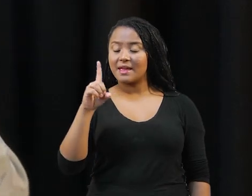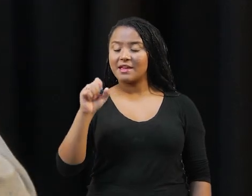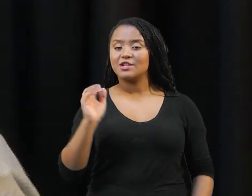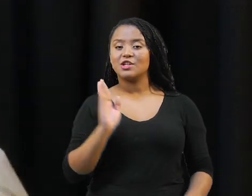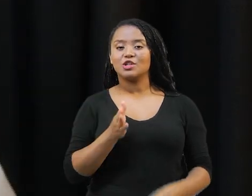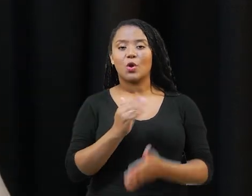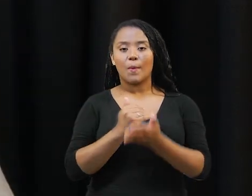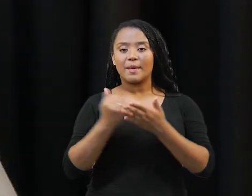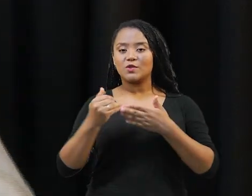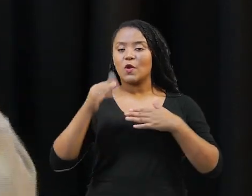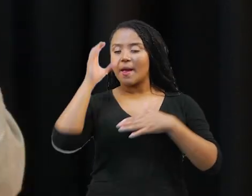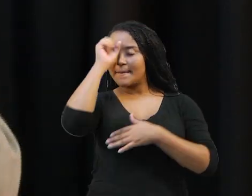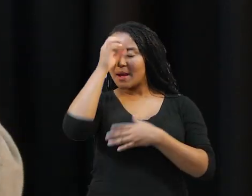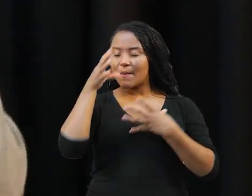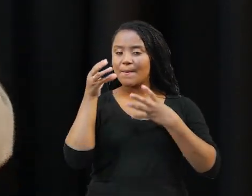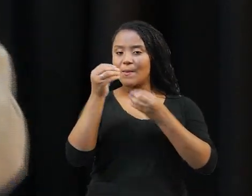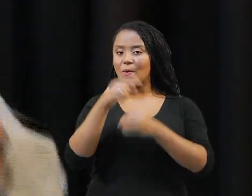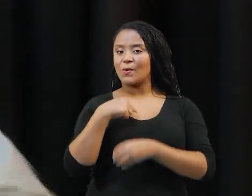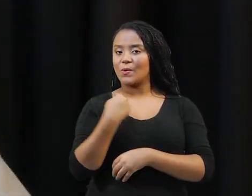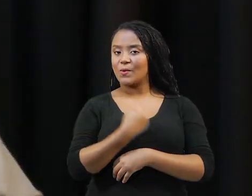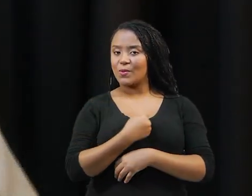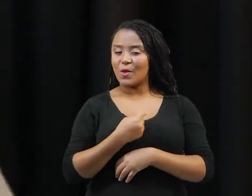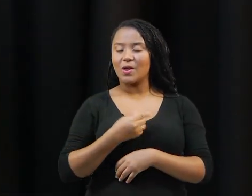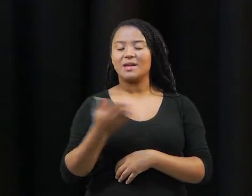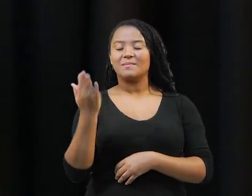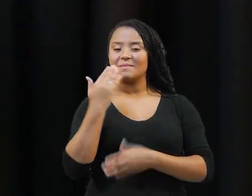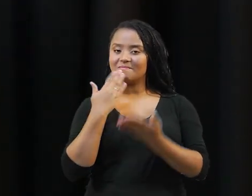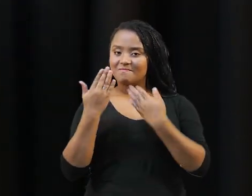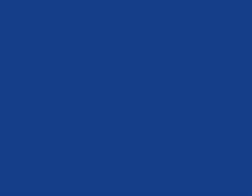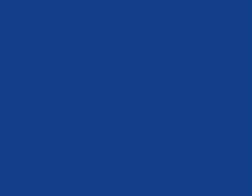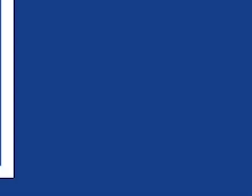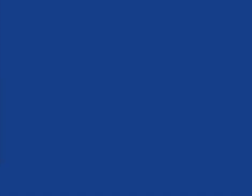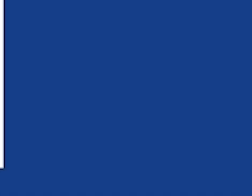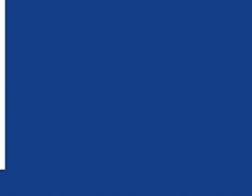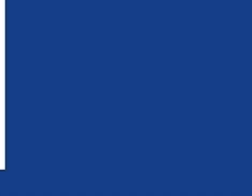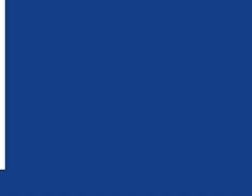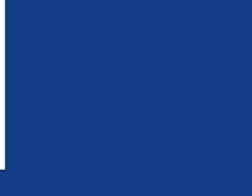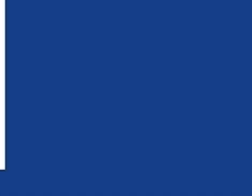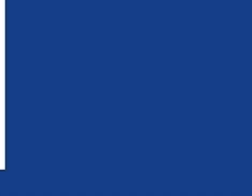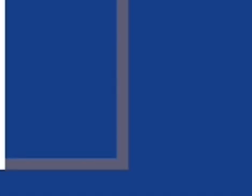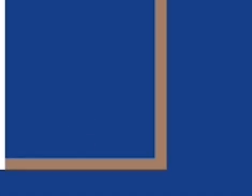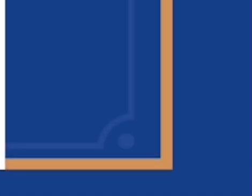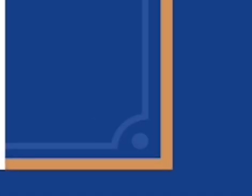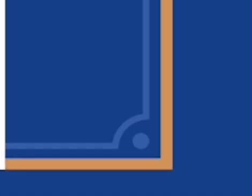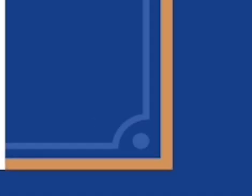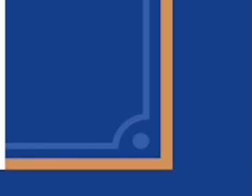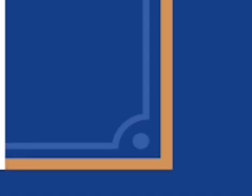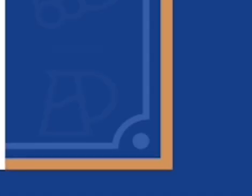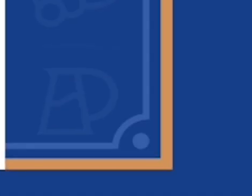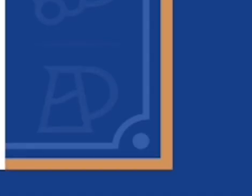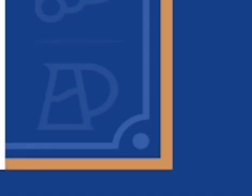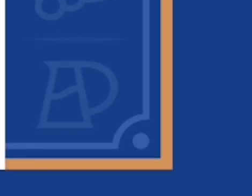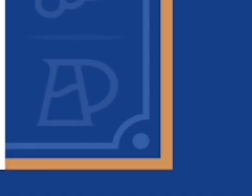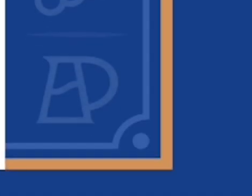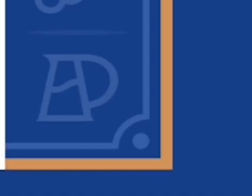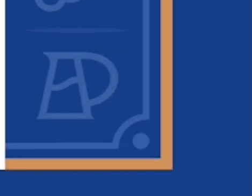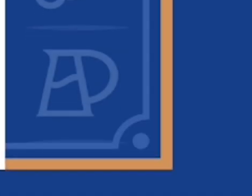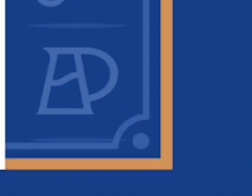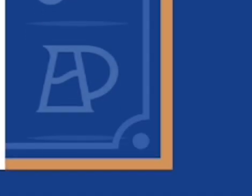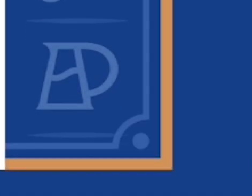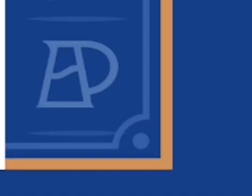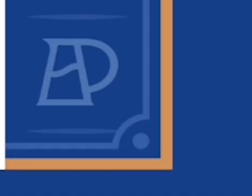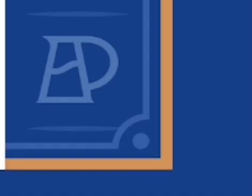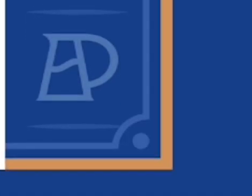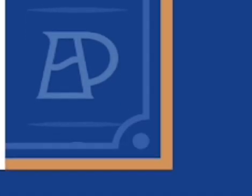Bora Prosear. Bora Prosear tá bom, a prosa tá boa, daqui a pouquinho a gente tá de volta. Bora prosear, vai para um breve intervalo